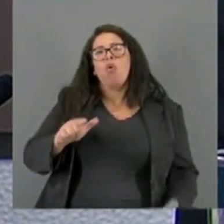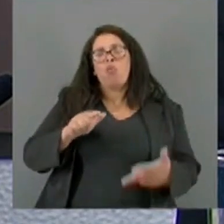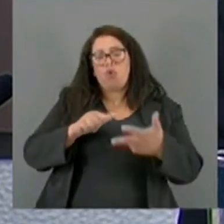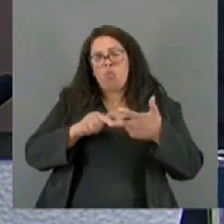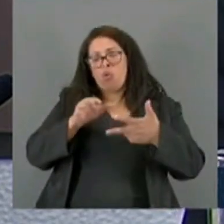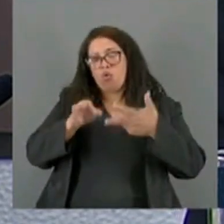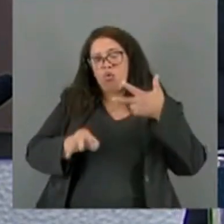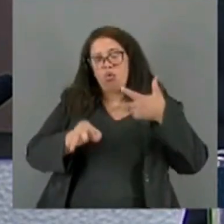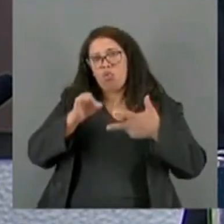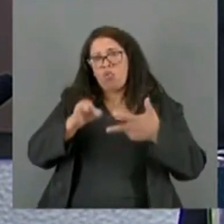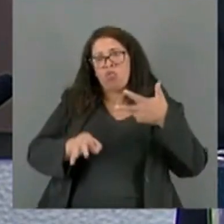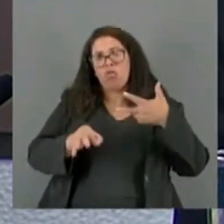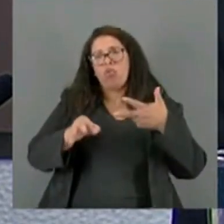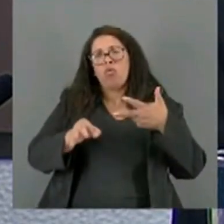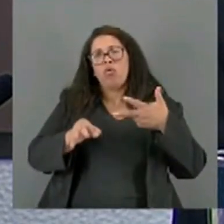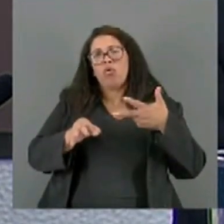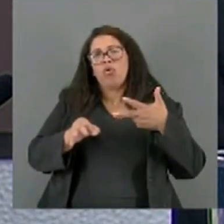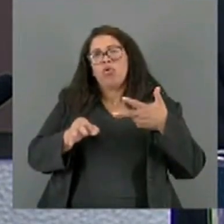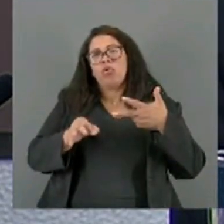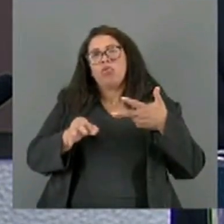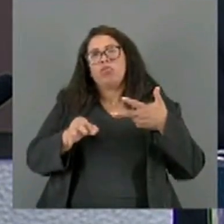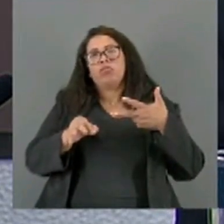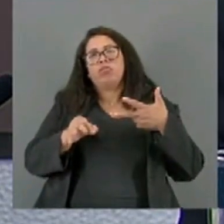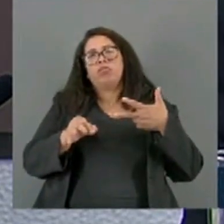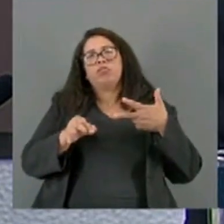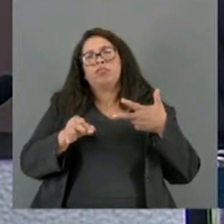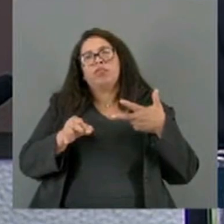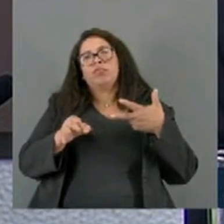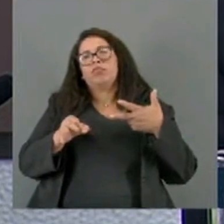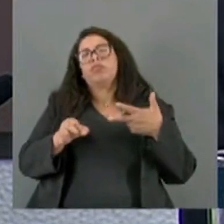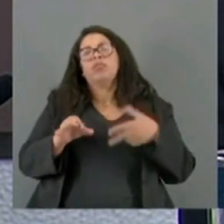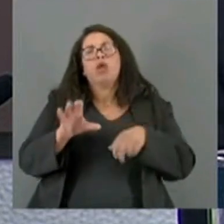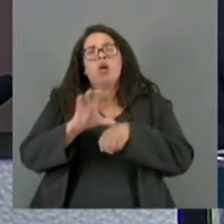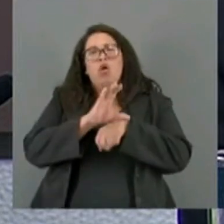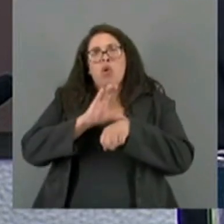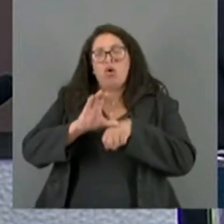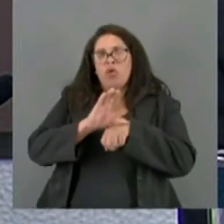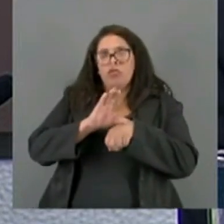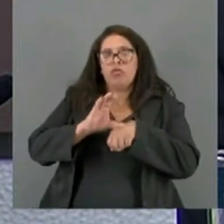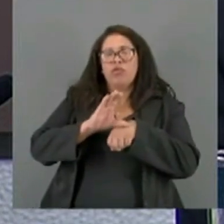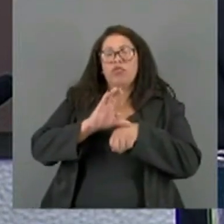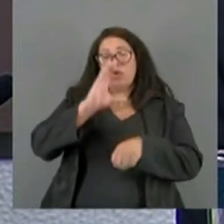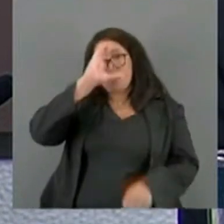Judiciário, sobretudo diante de uma Constituição Cidadã,